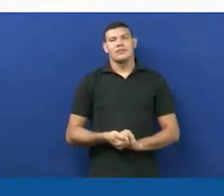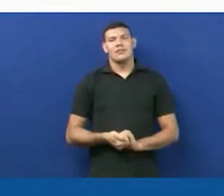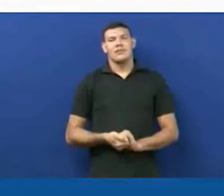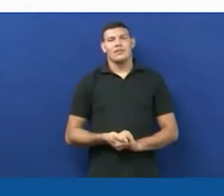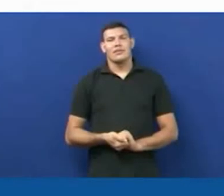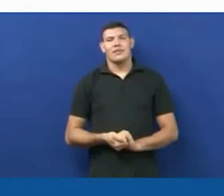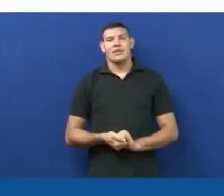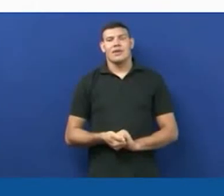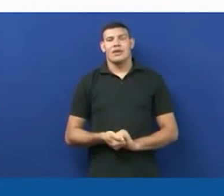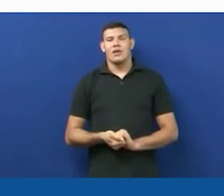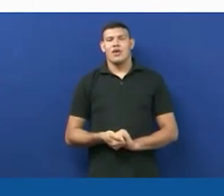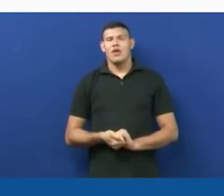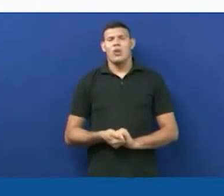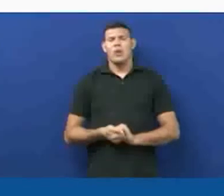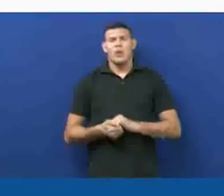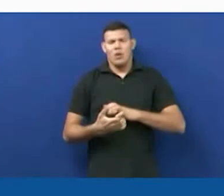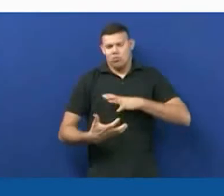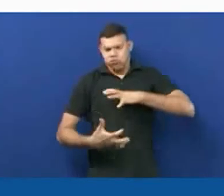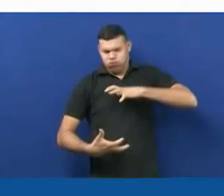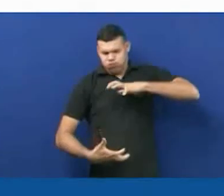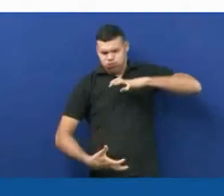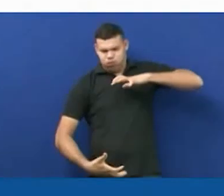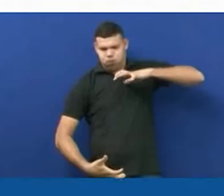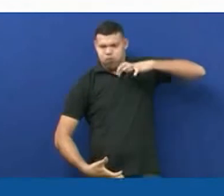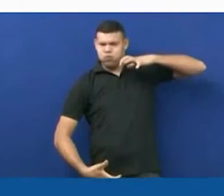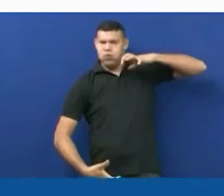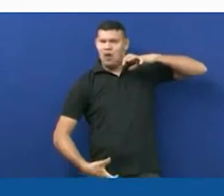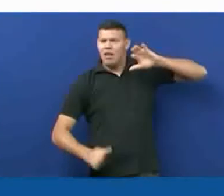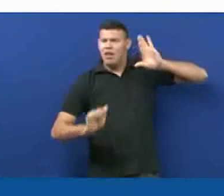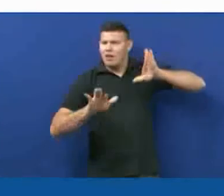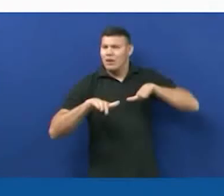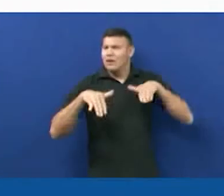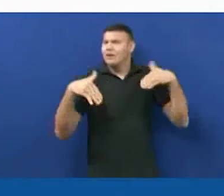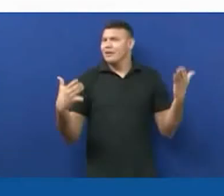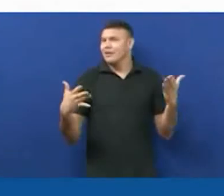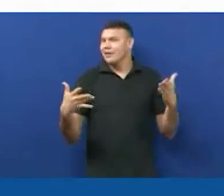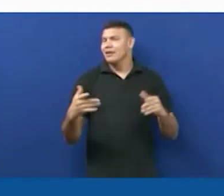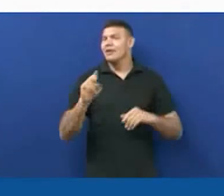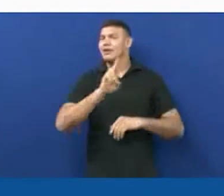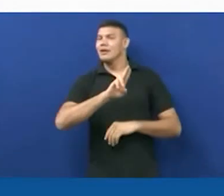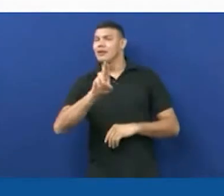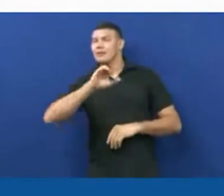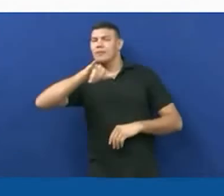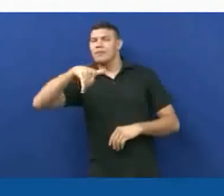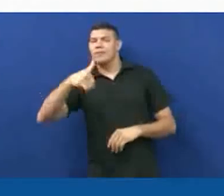E o nosso maior planeta seria, então, Júpiter.